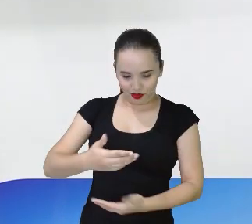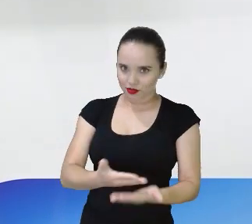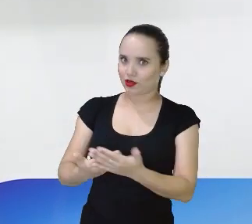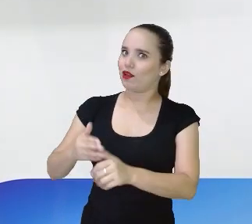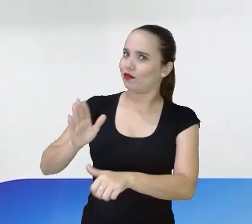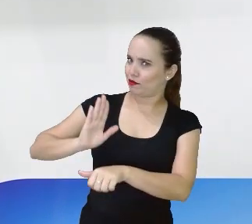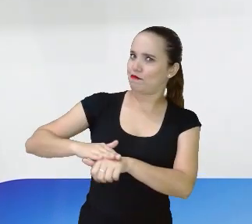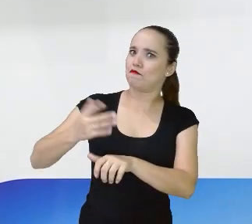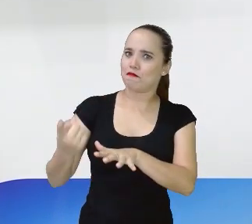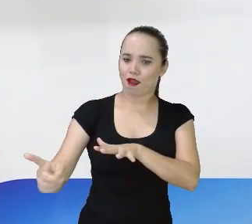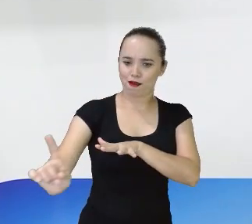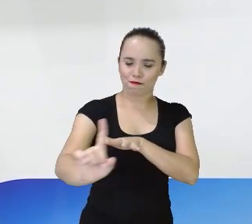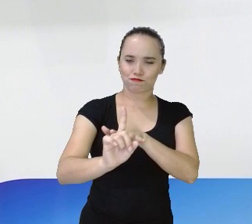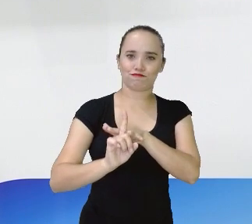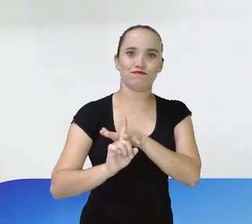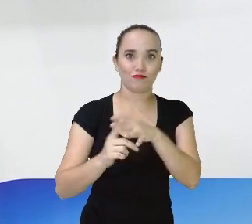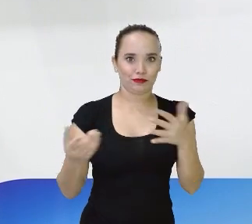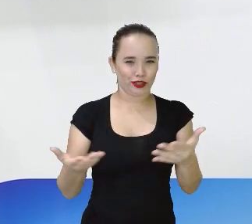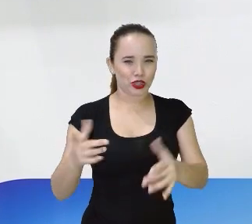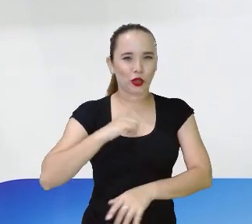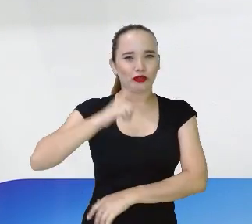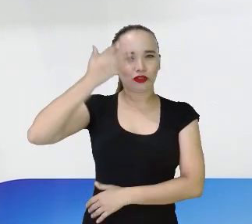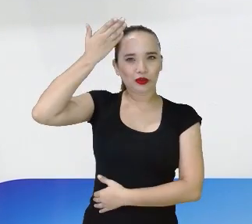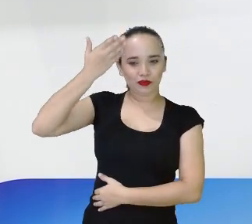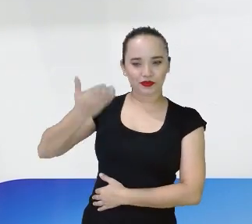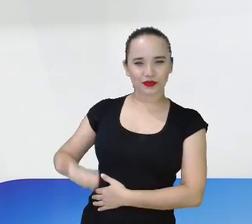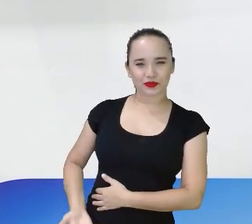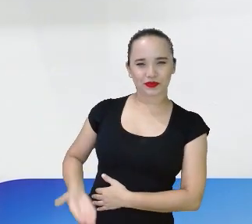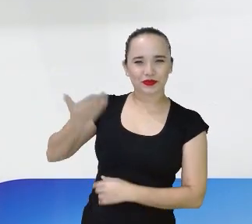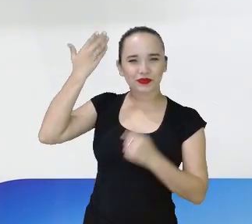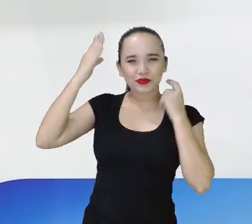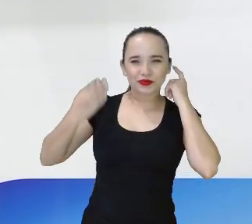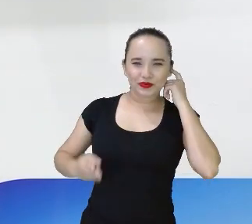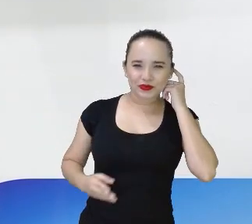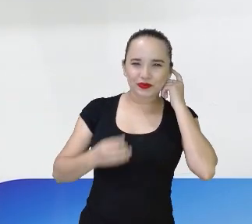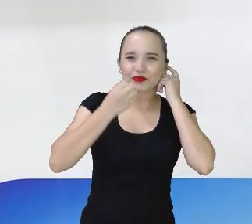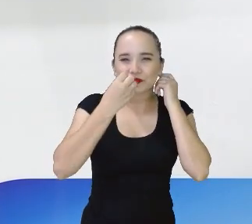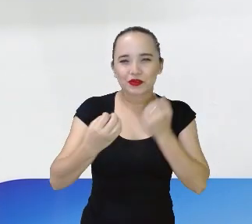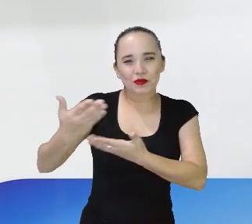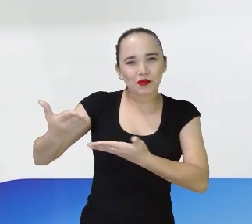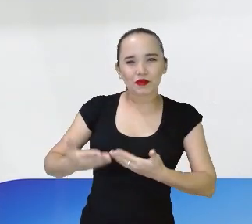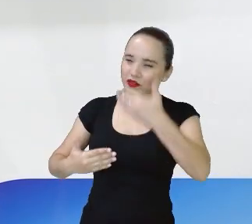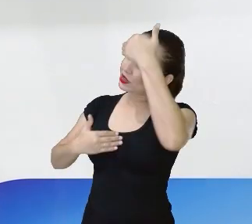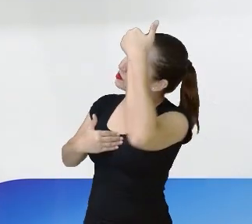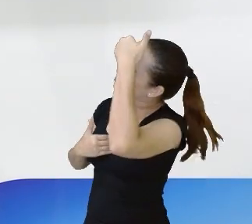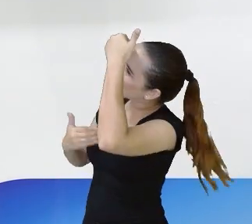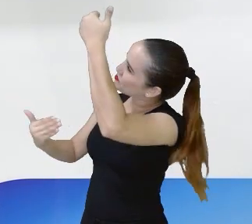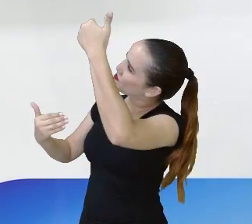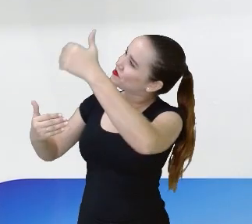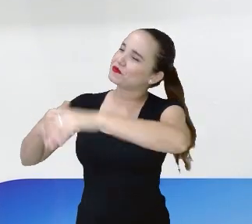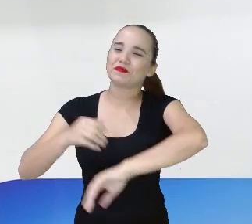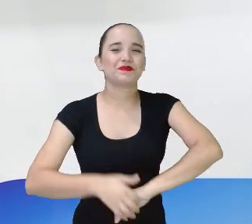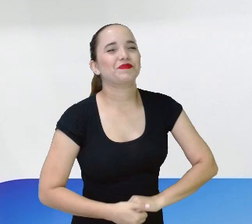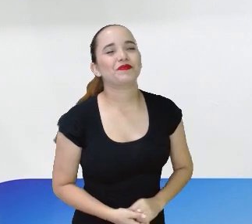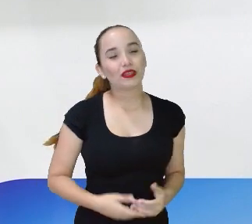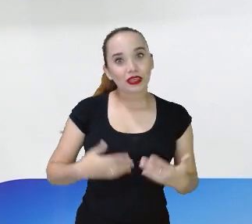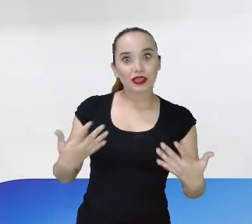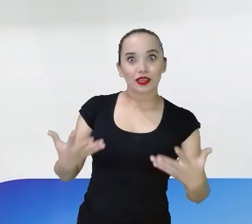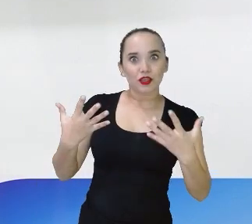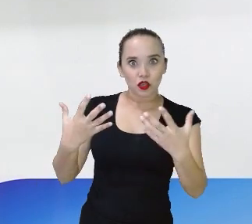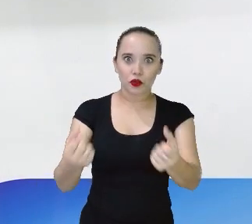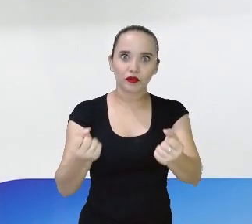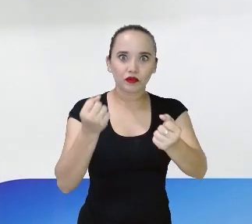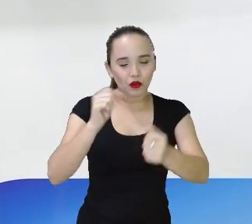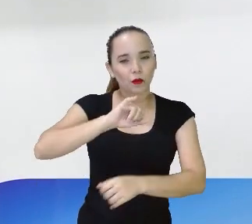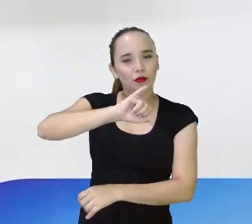mais inclusivas. Hoje nós estamos com Brielle. Seja bem-vinda, Brielle, à nossa aula e vamos aqui